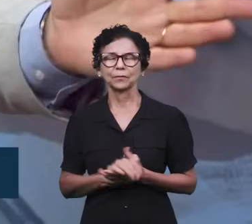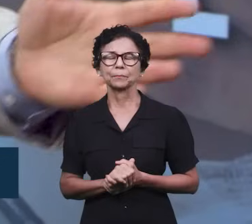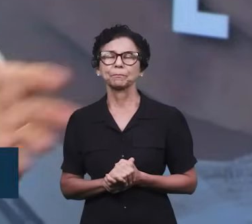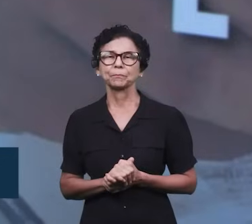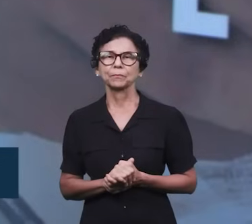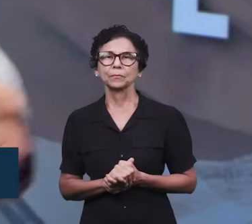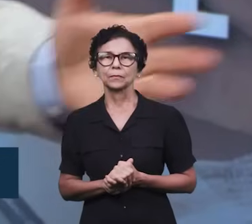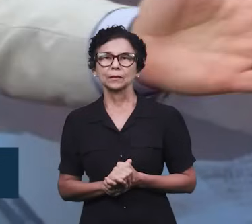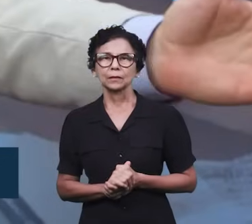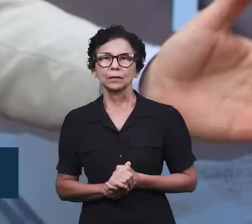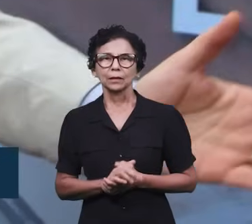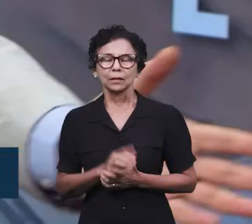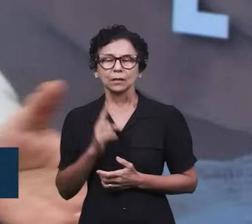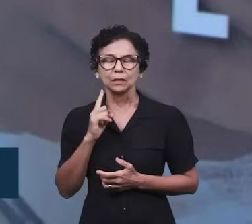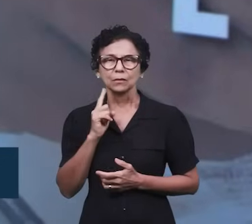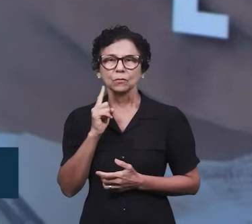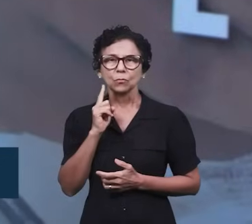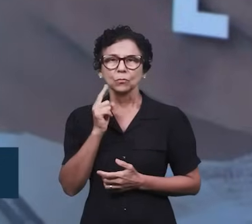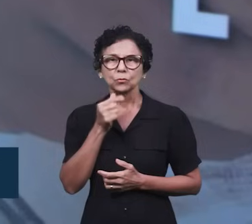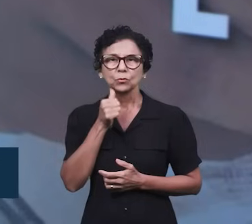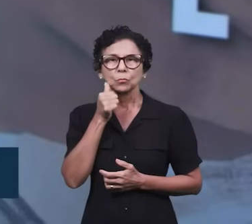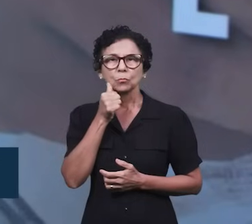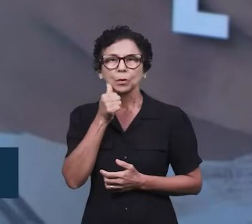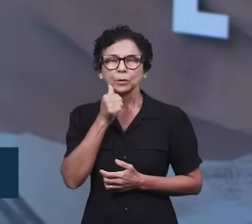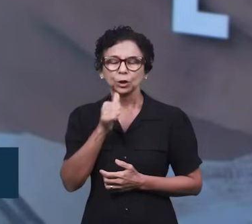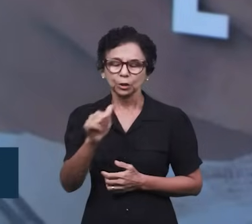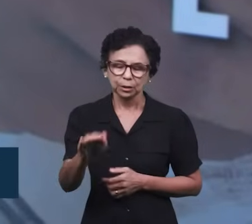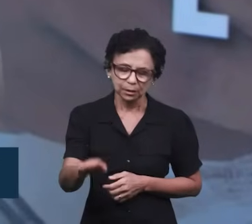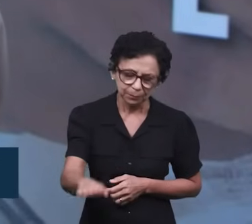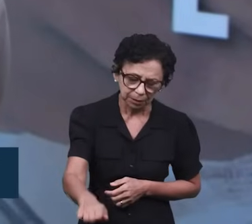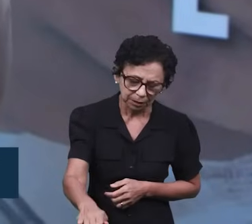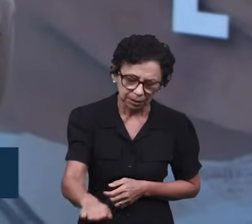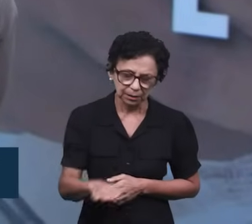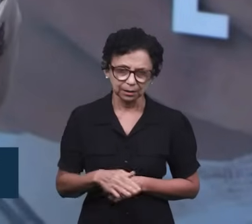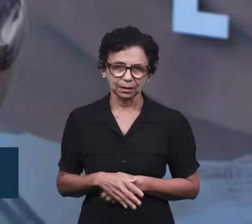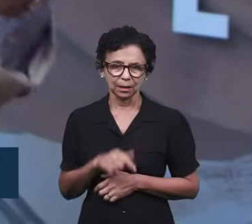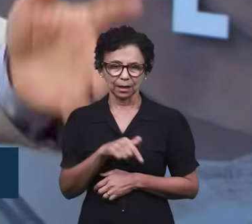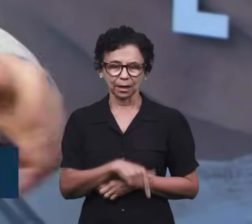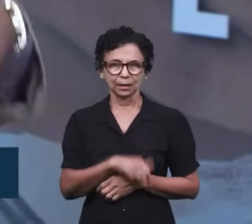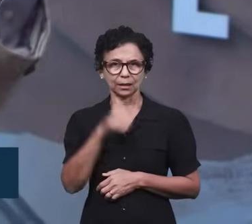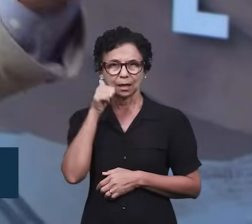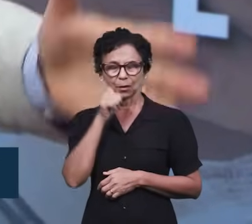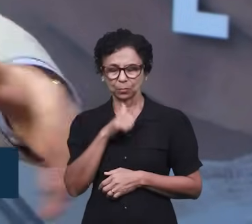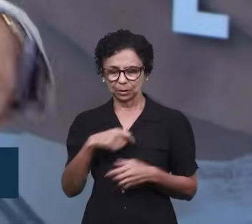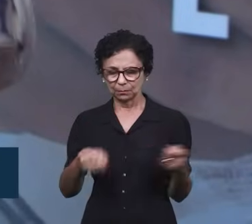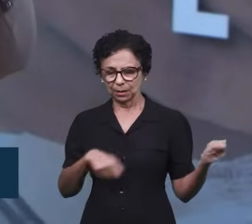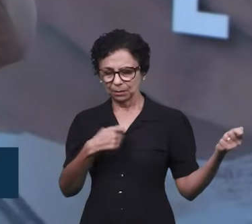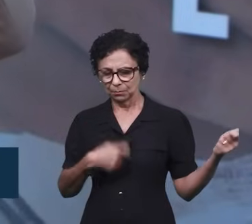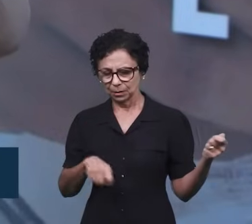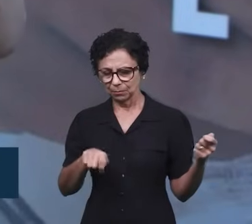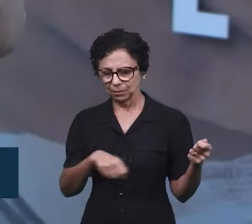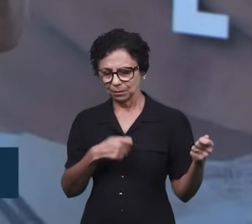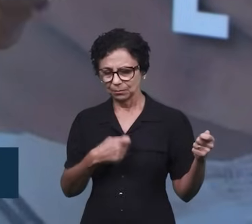ali onde nós estávamos atracados, né? E daqui a pouco de uma viraram 5, 10, e aí quando foi no